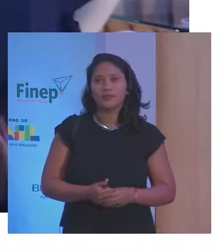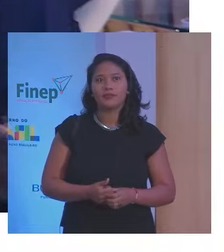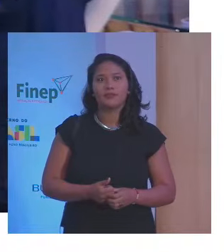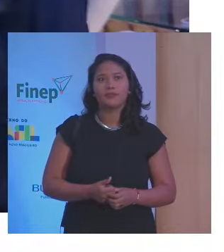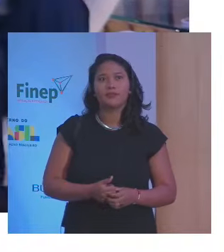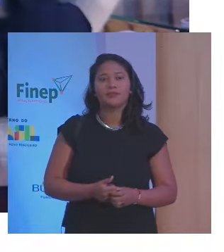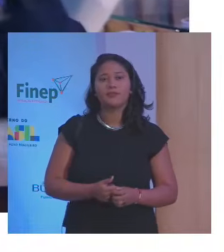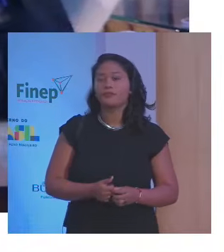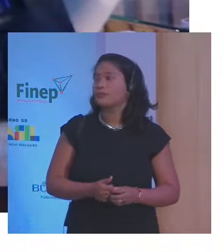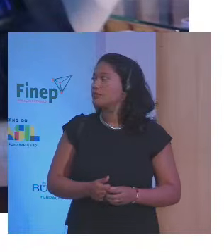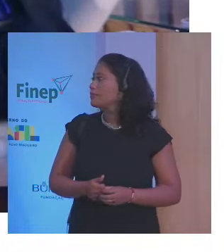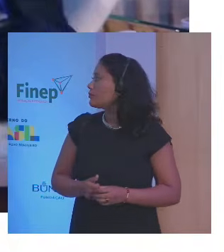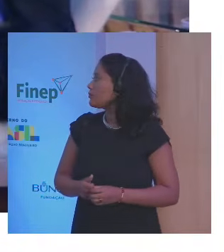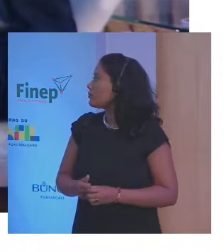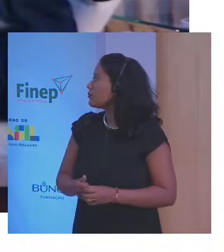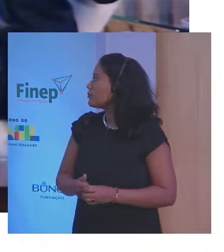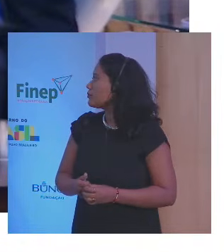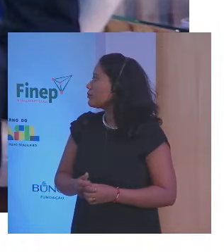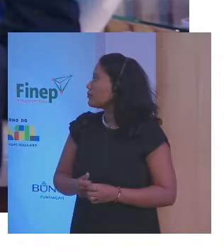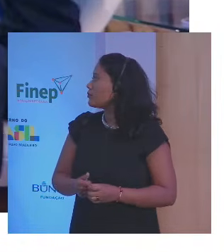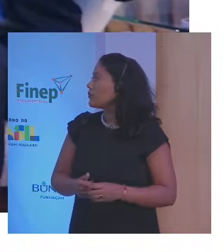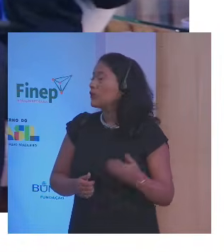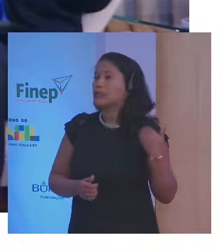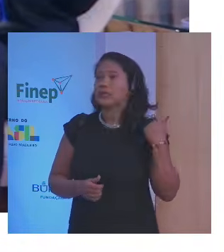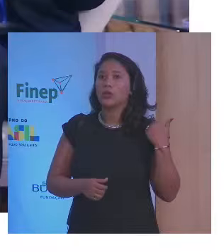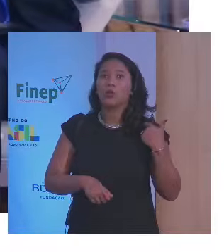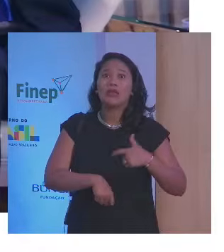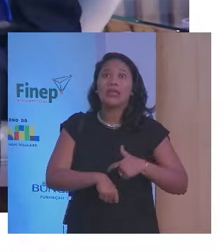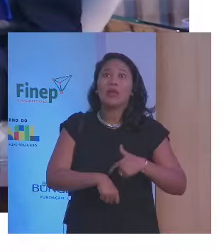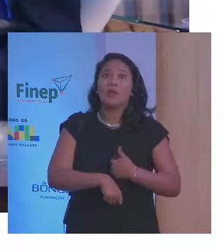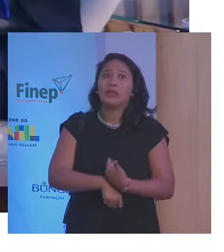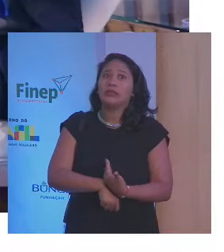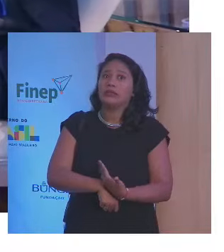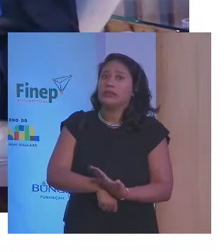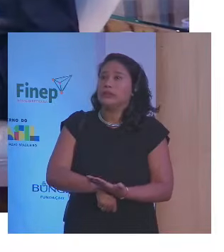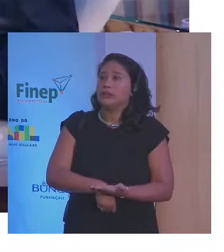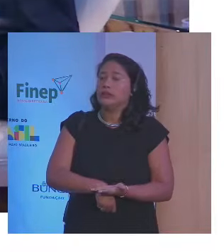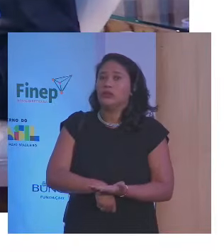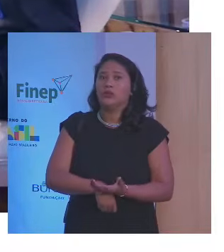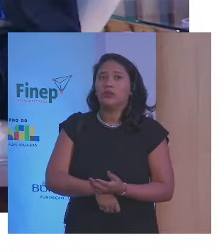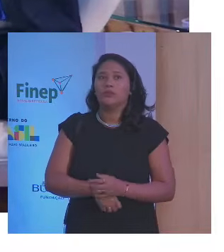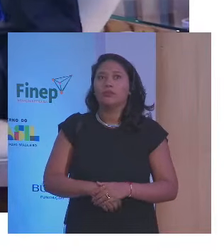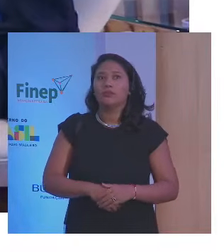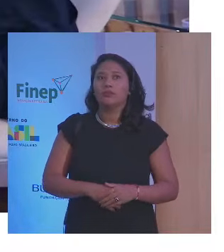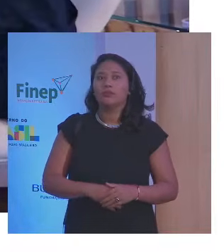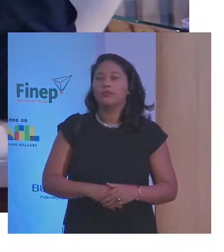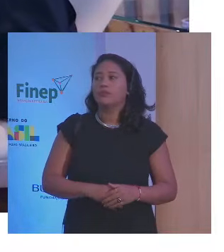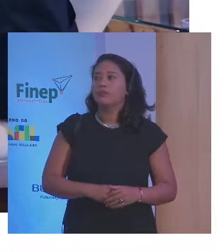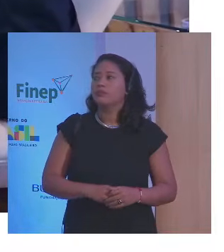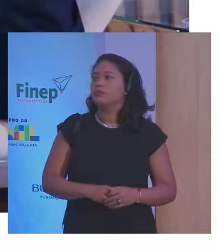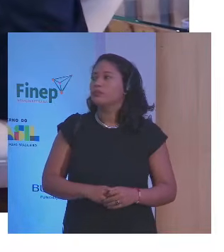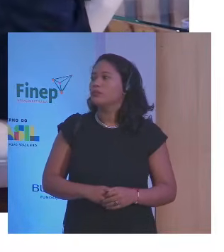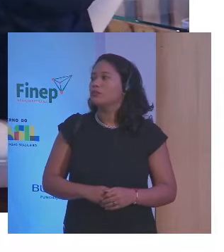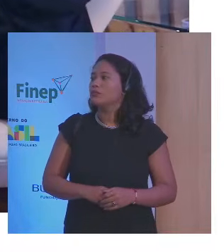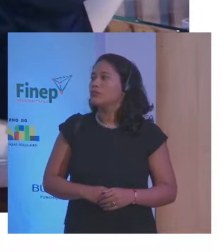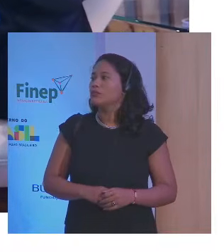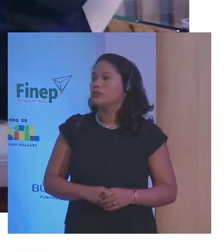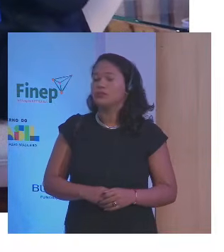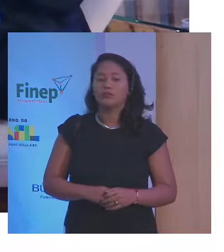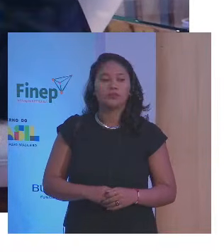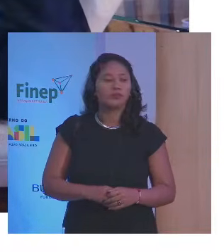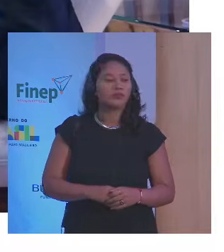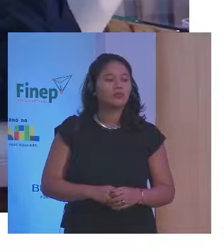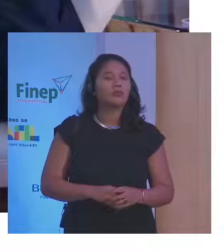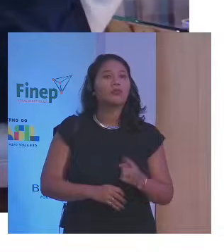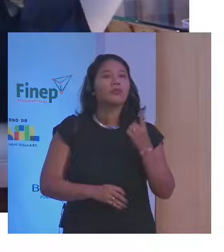Obrigado, André. Eu já fui alertado aqui por todo mundo que eu estou estourando o tempo. Eu tenho uma pergunta lá atrás e depois uma pergunta aqui na